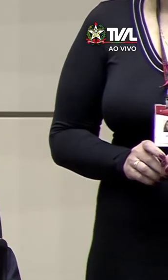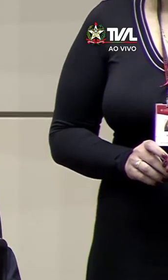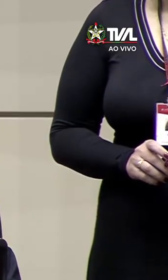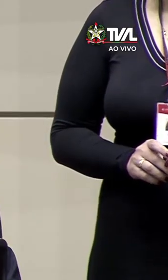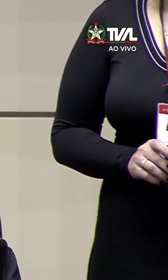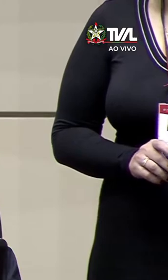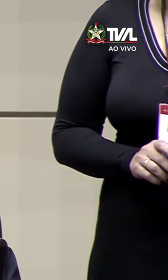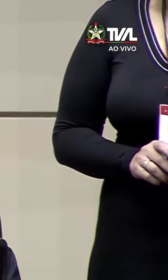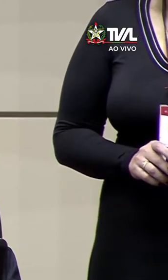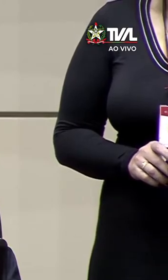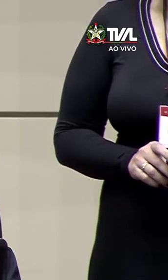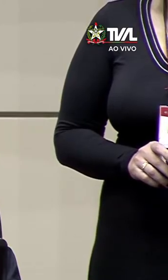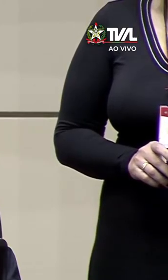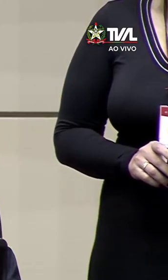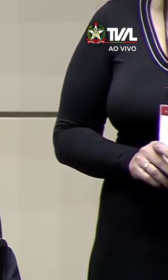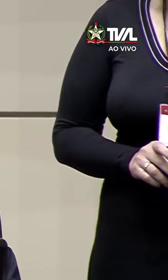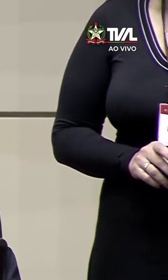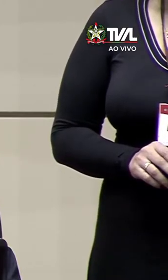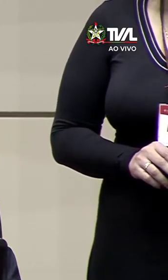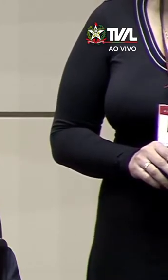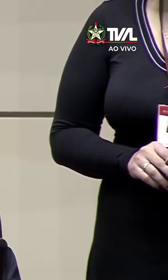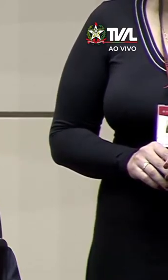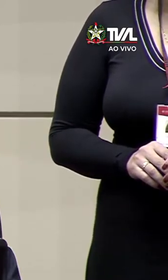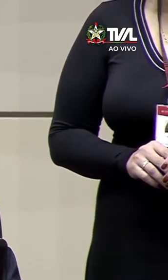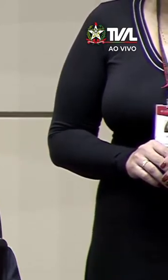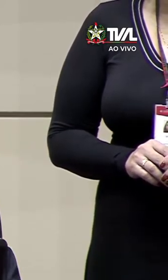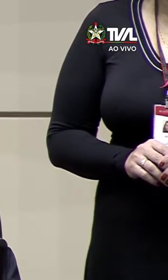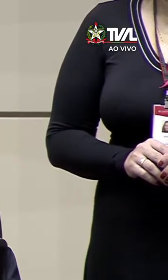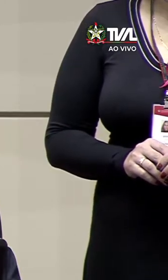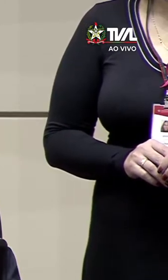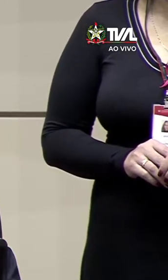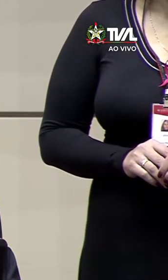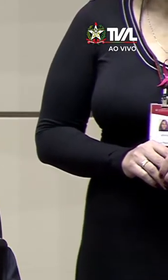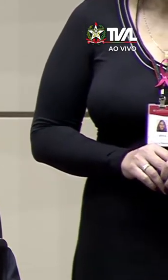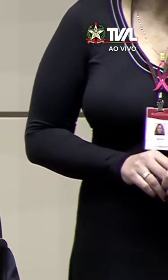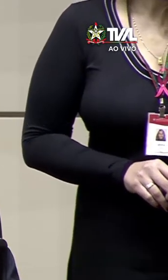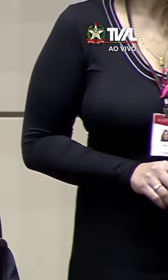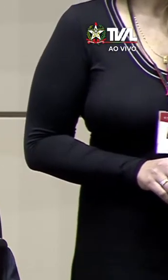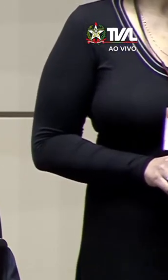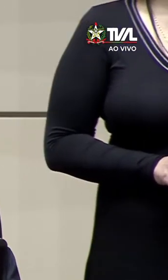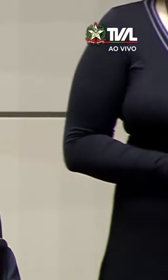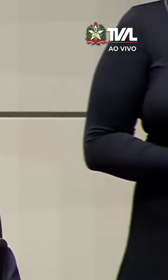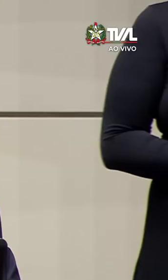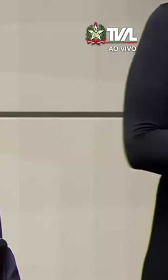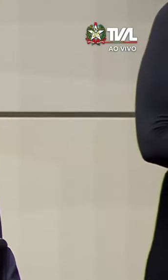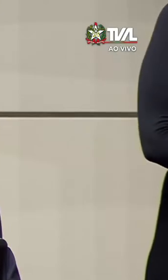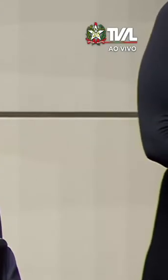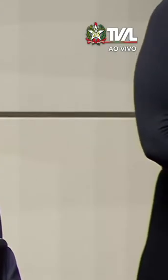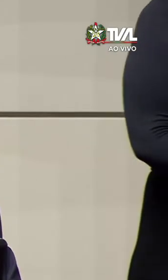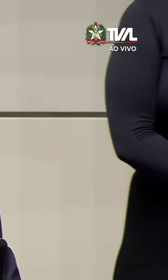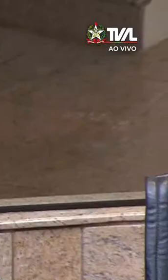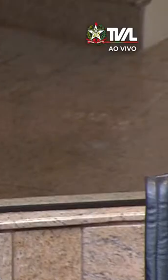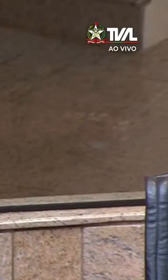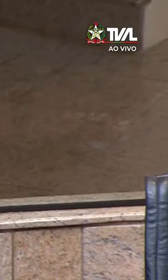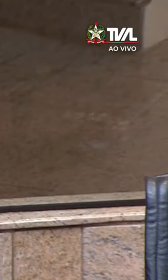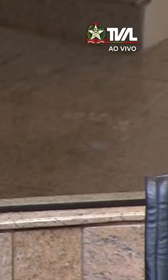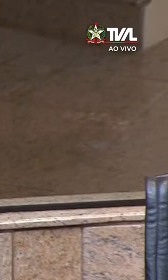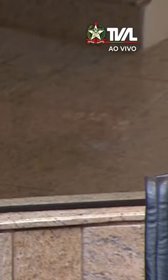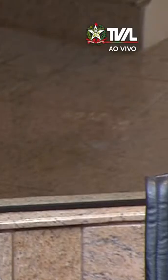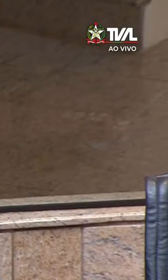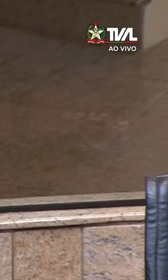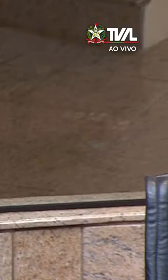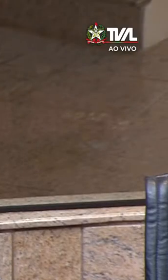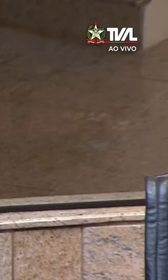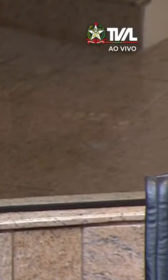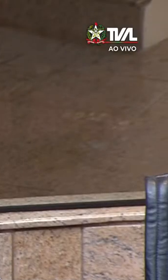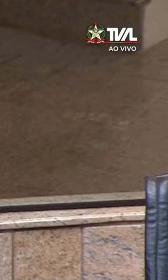Deputado Sargento Lima, tem mais um projeto de número 22.7/2021, com a palavra. No meu relatório e